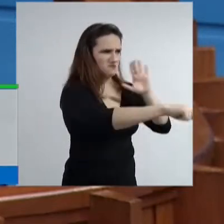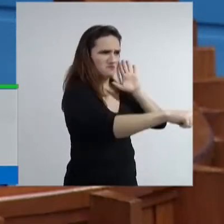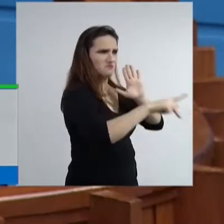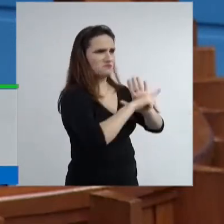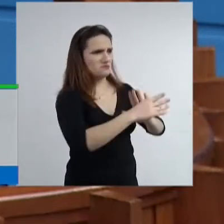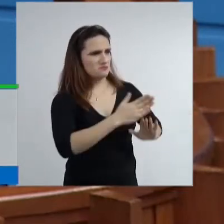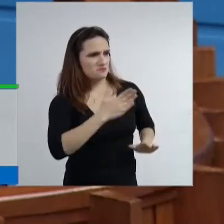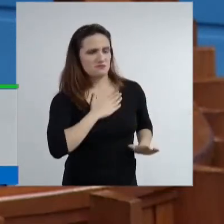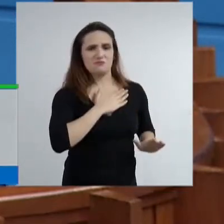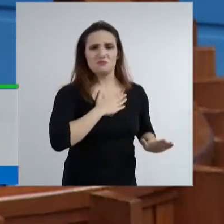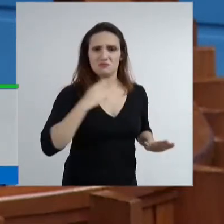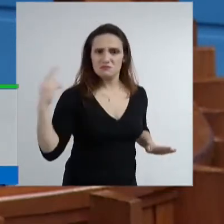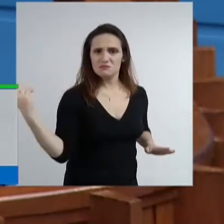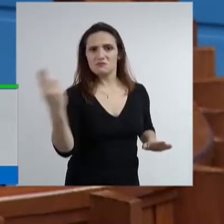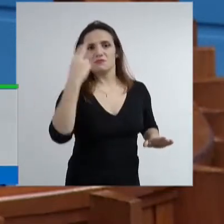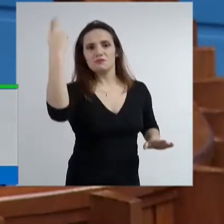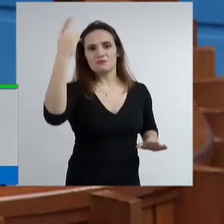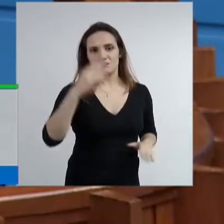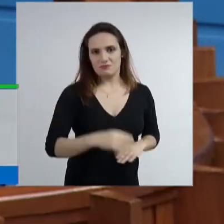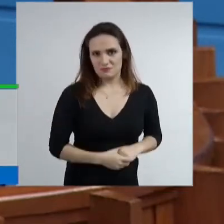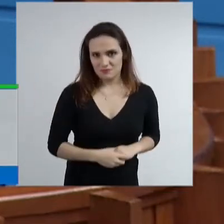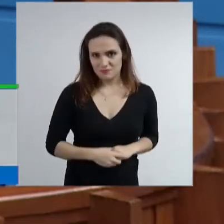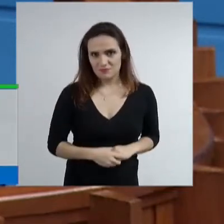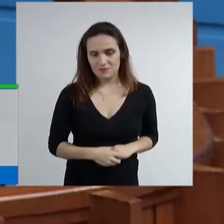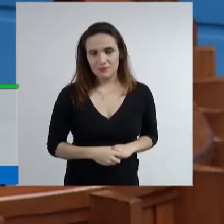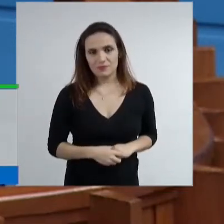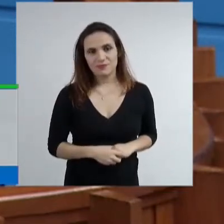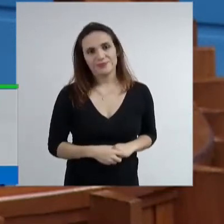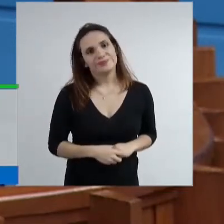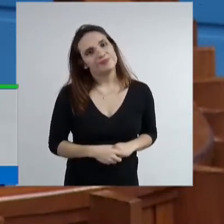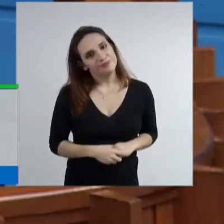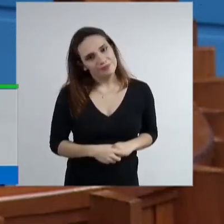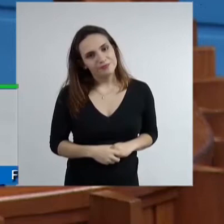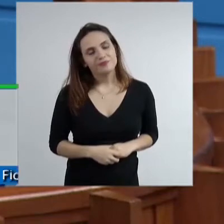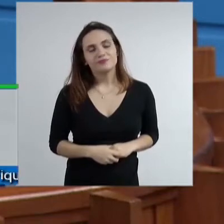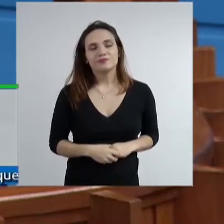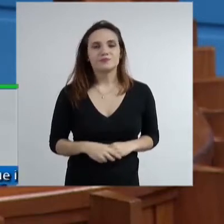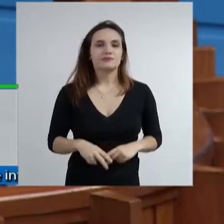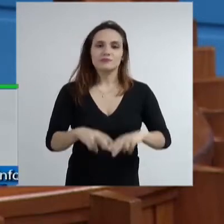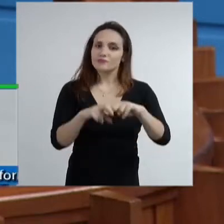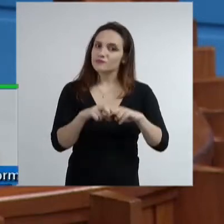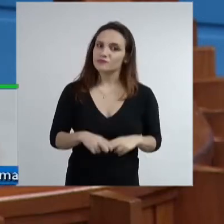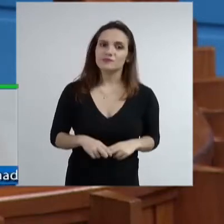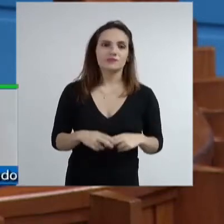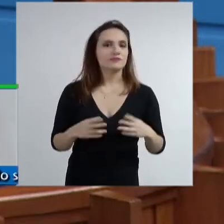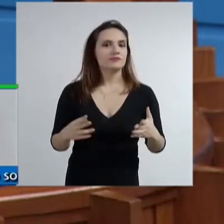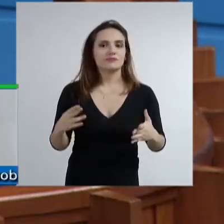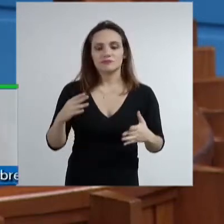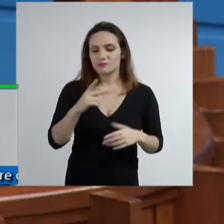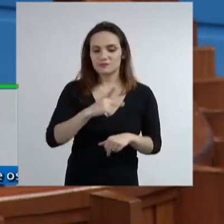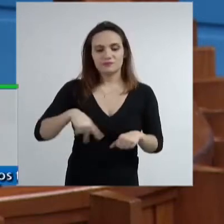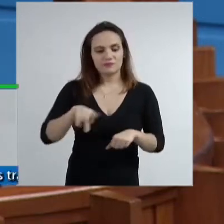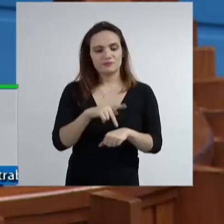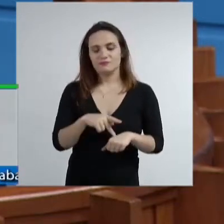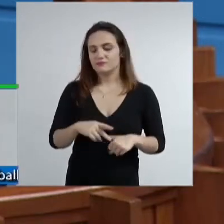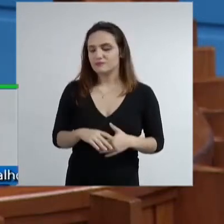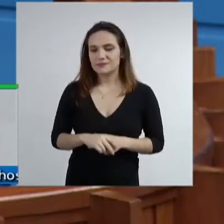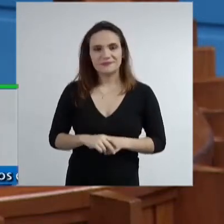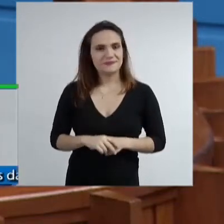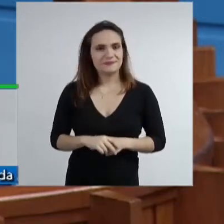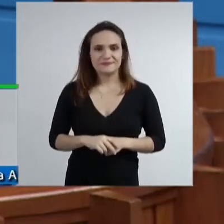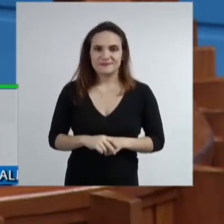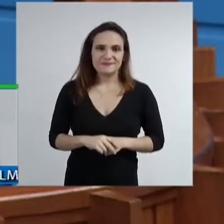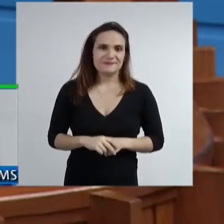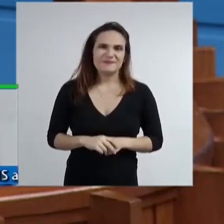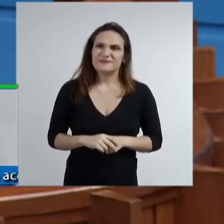deles. E isso vem realmente deixando o nosso país em